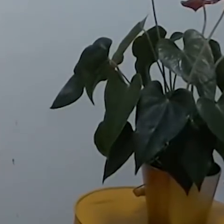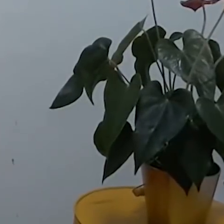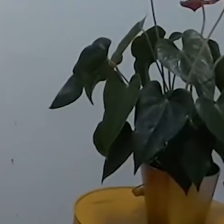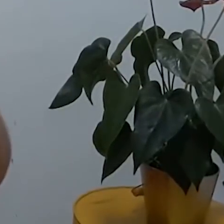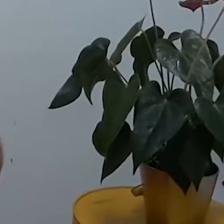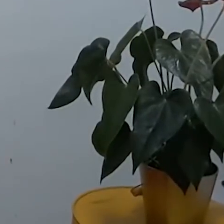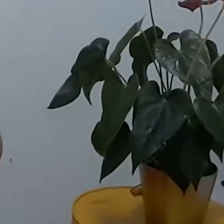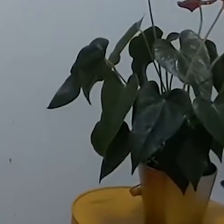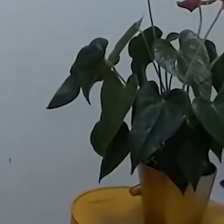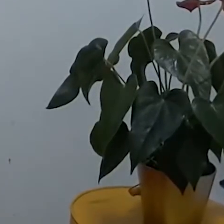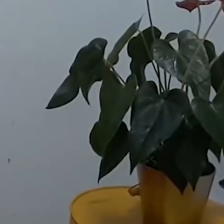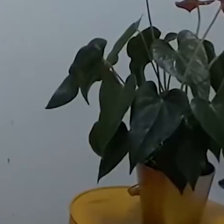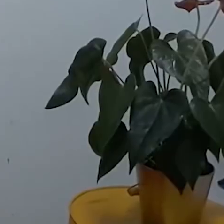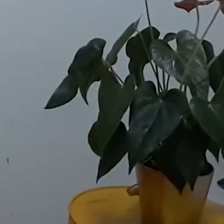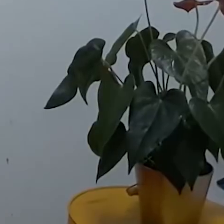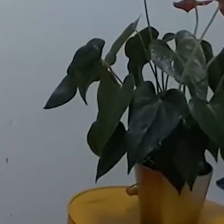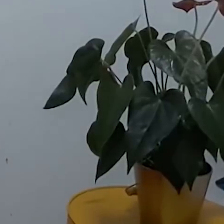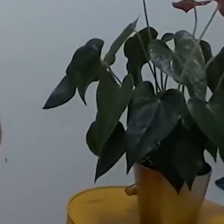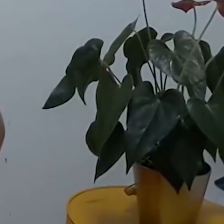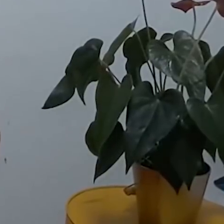em fevereiro de